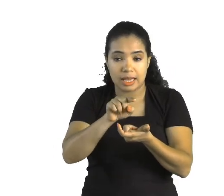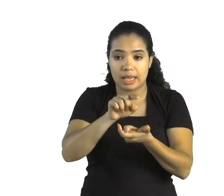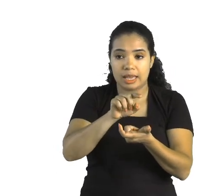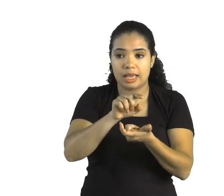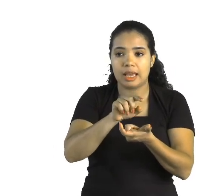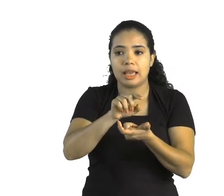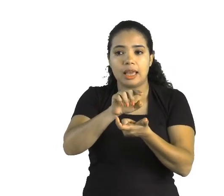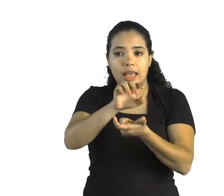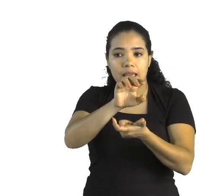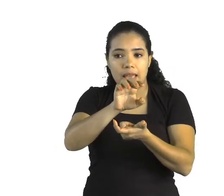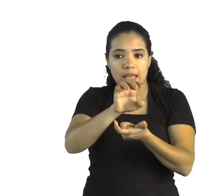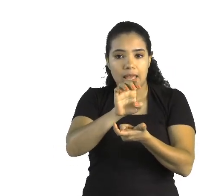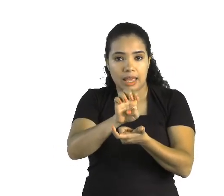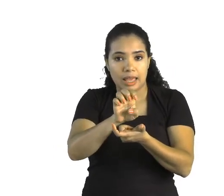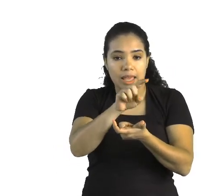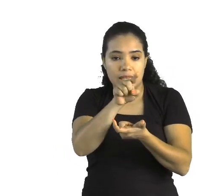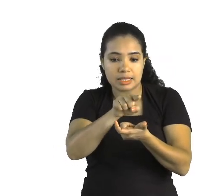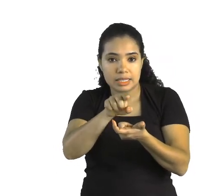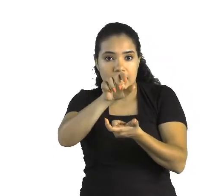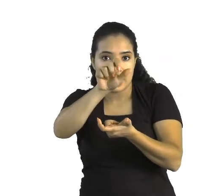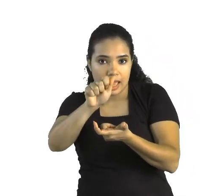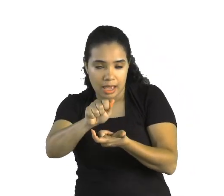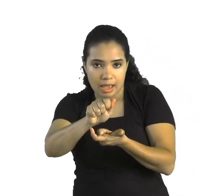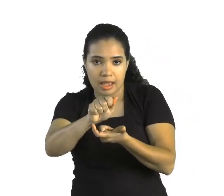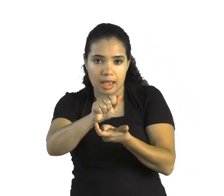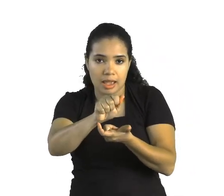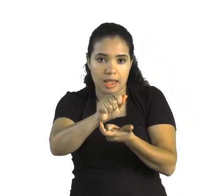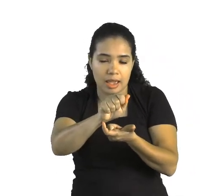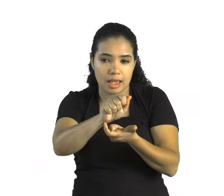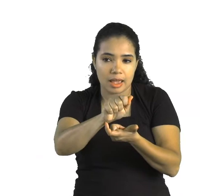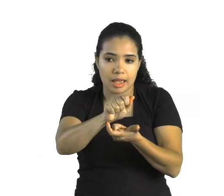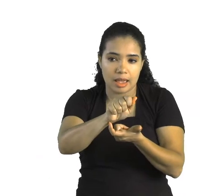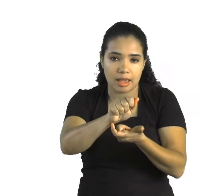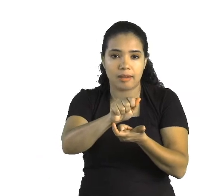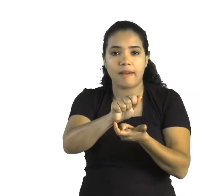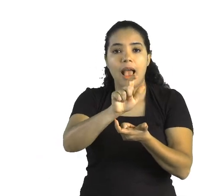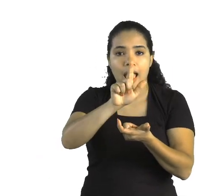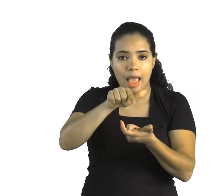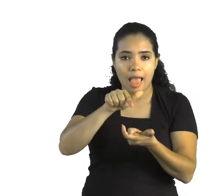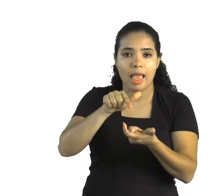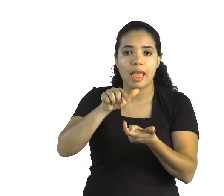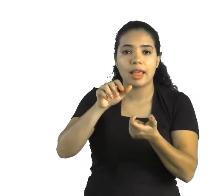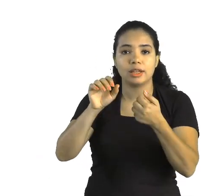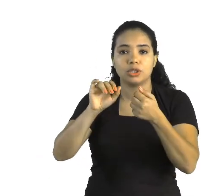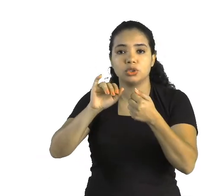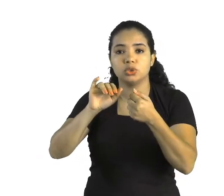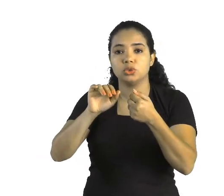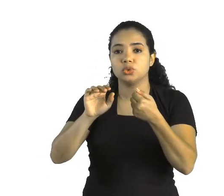EZA, quando formam um substantivo abstrato. Olha o exemplo.